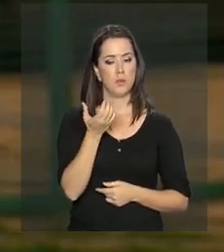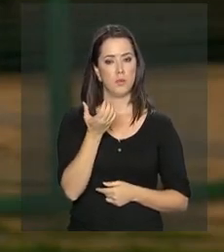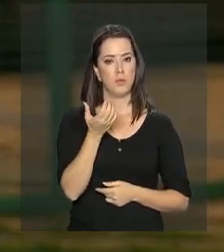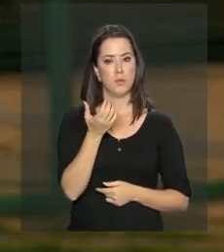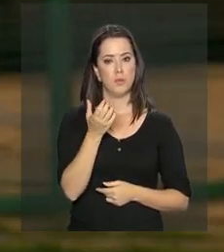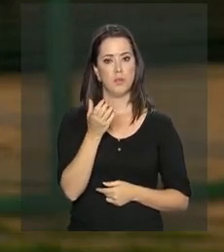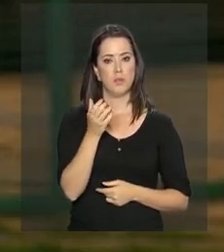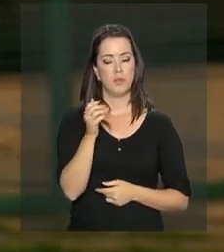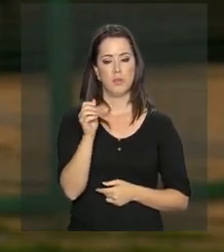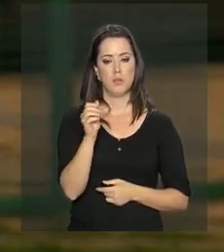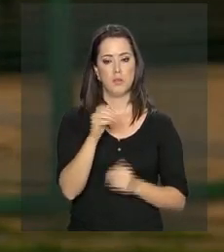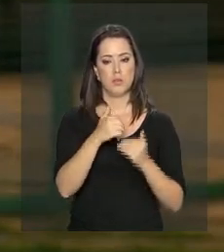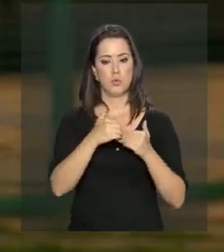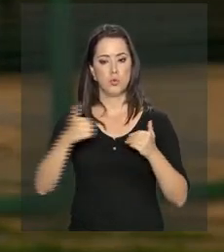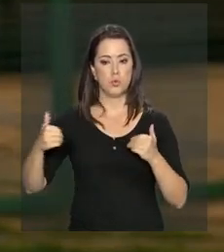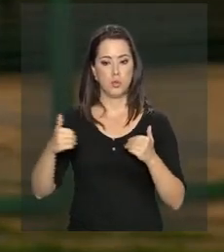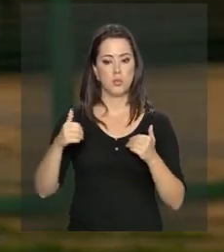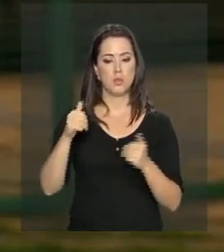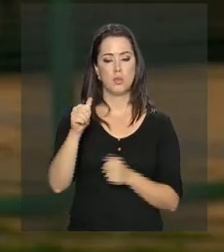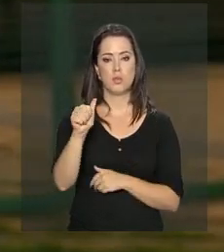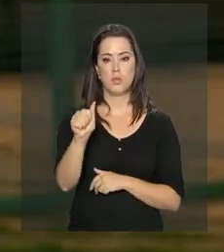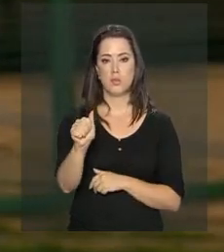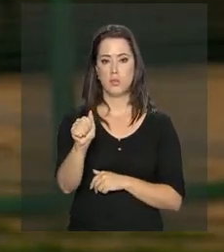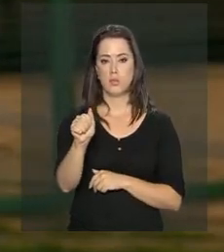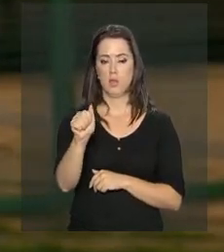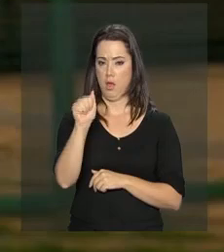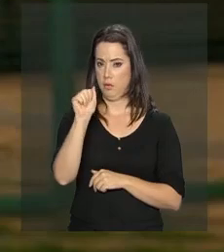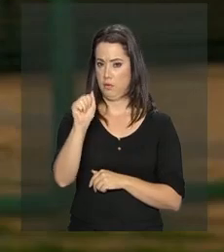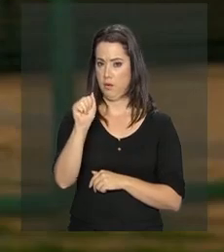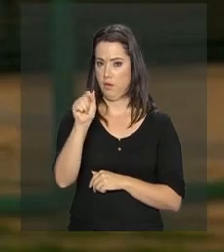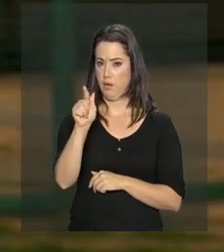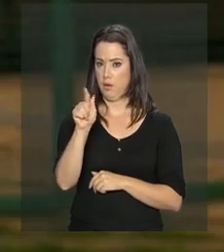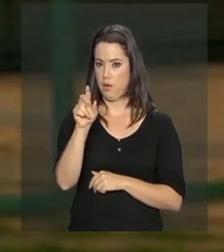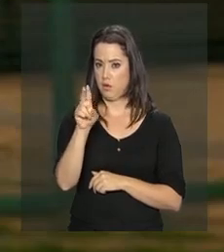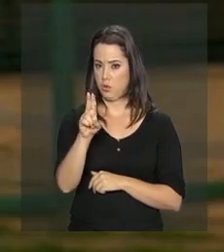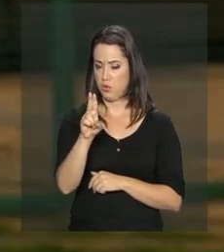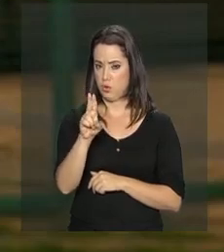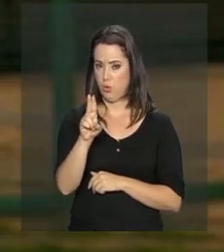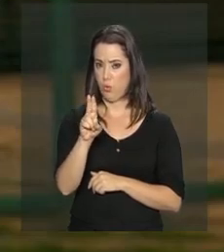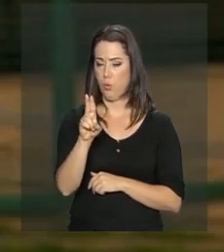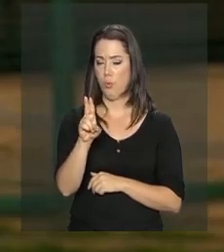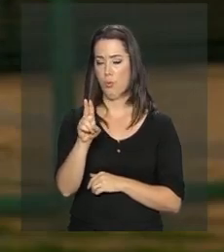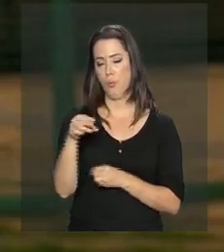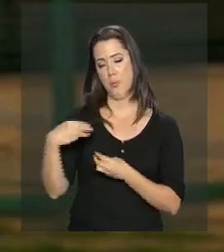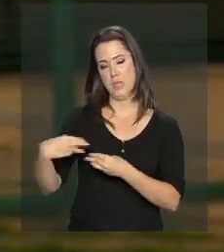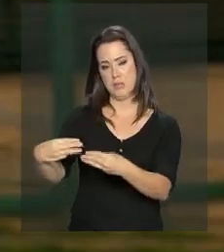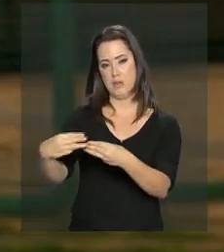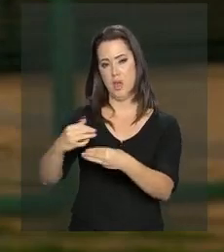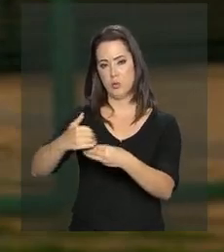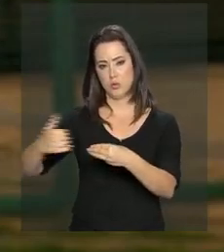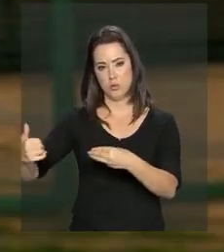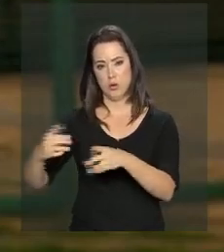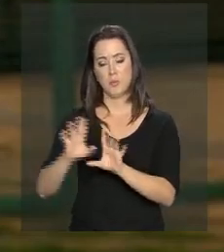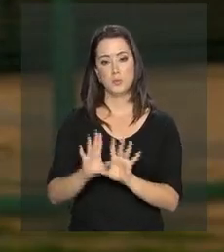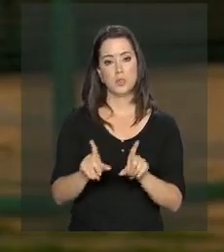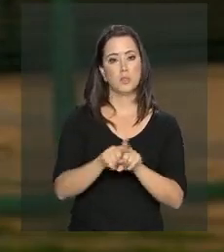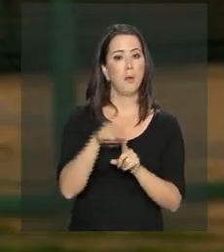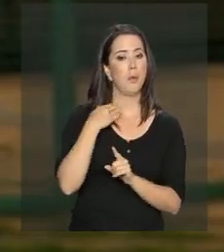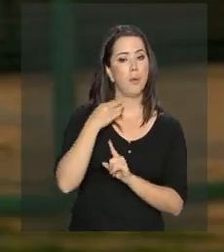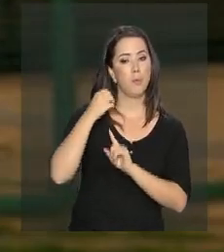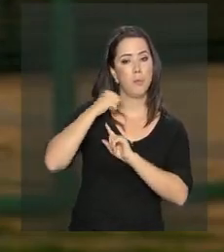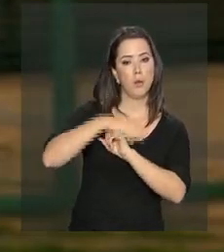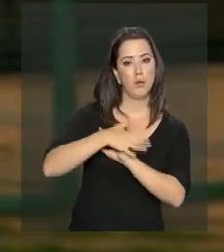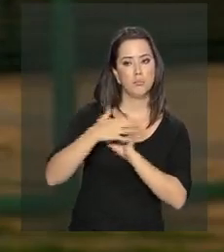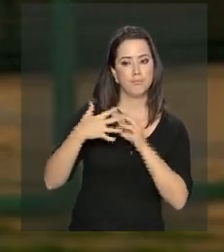advocacia retirar da advocacia geral da união o status de ministério e também pretende tornar o banco central do